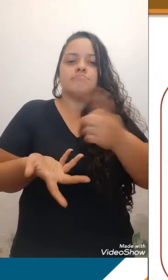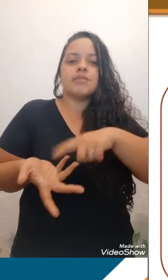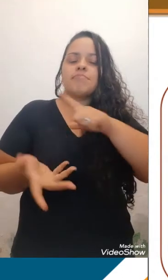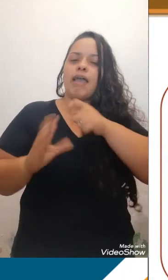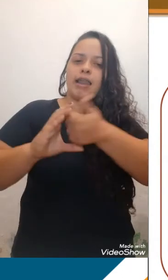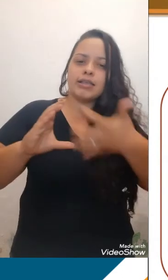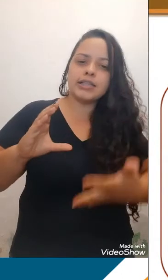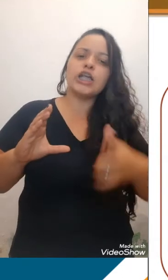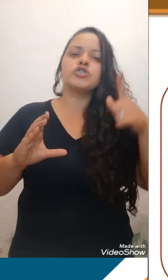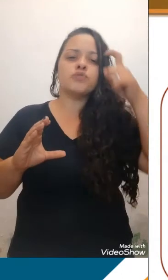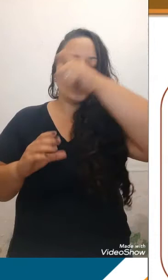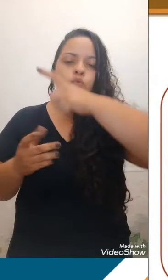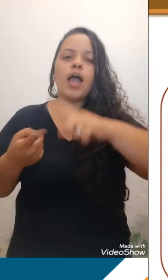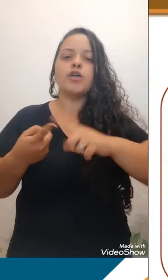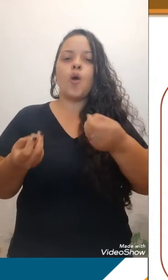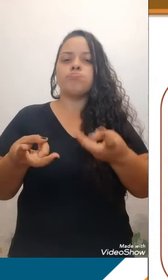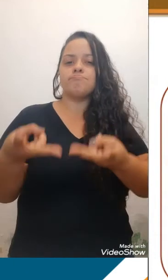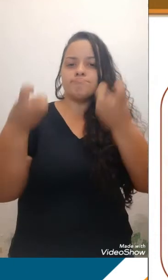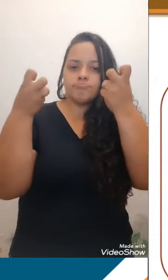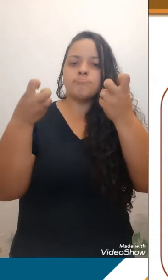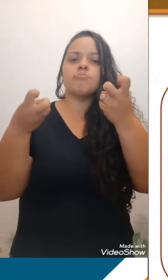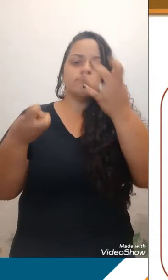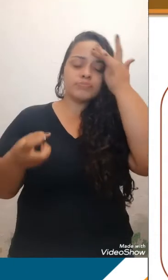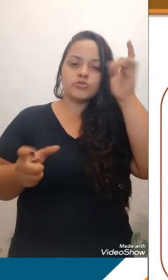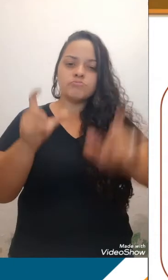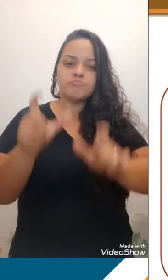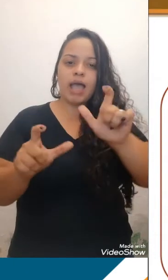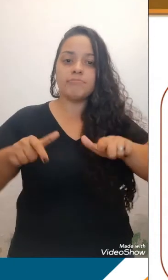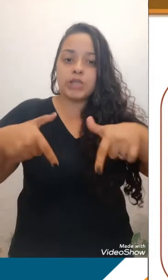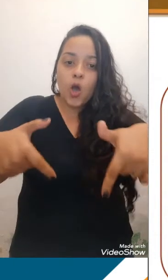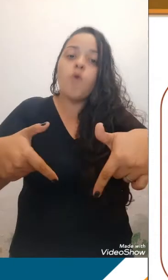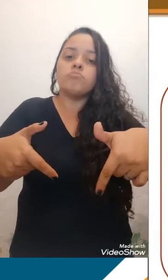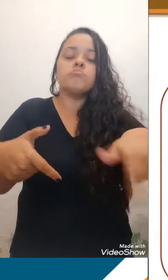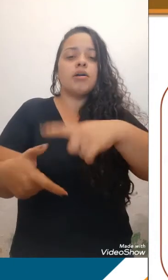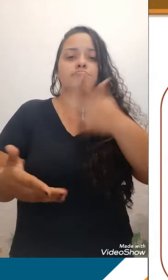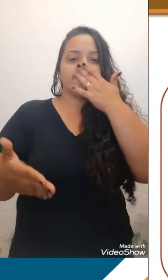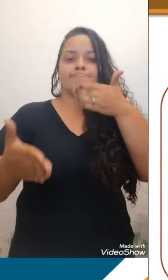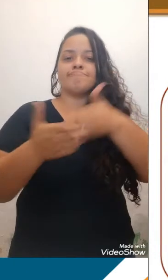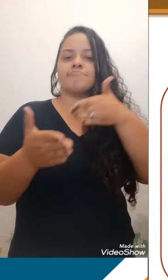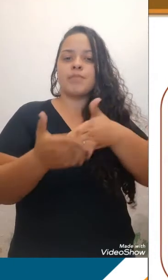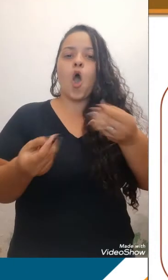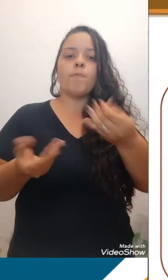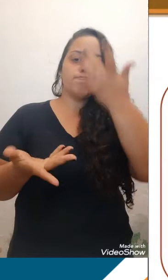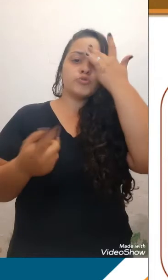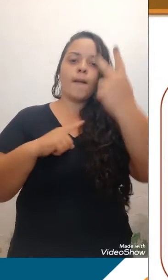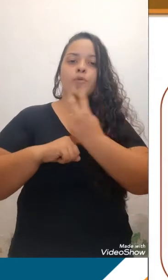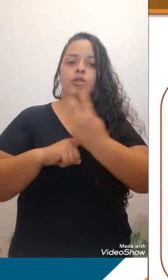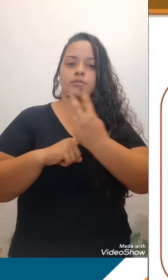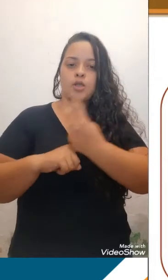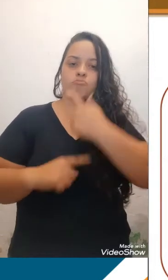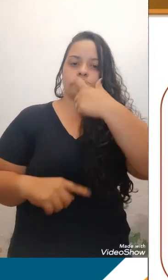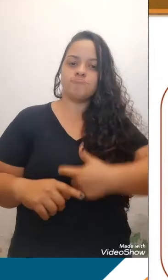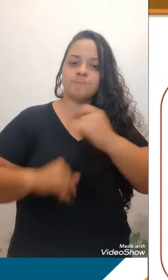manipulação, caracterizados pela dificuldade de identificação dos agentes de tal ação, inviabilizaram a proteção dos